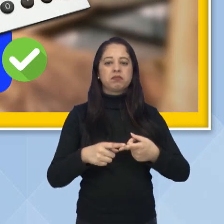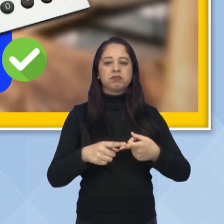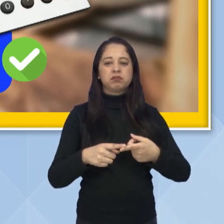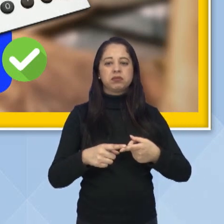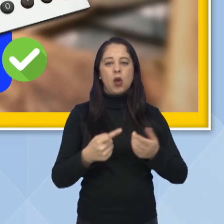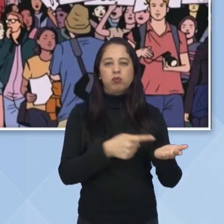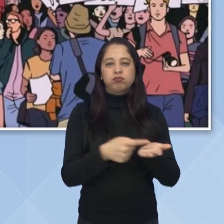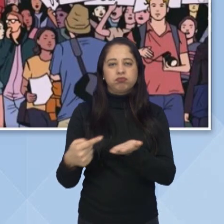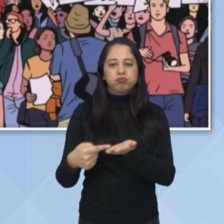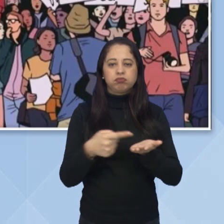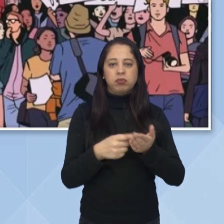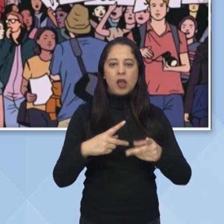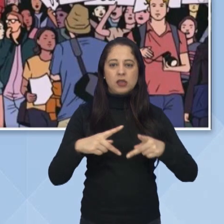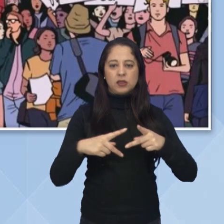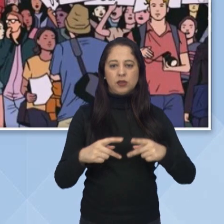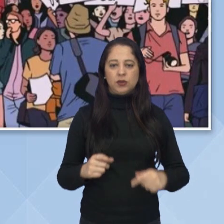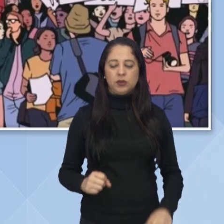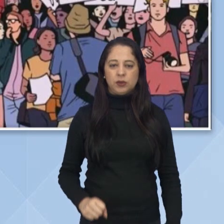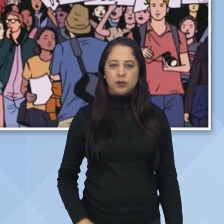de serviço.